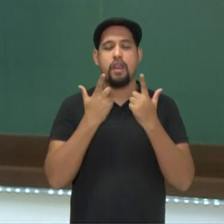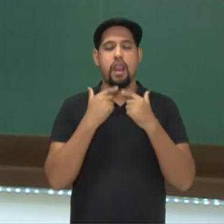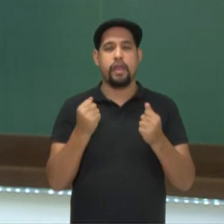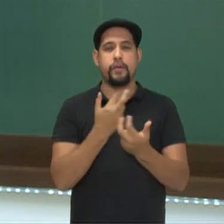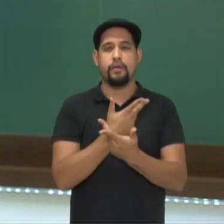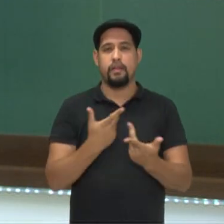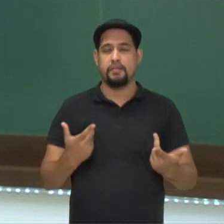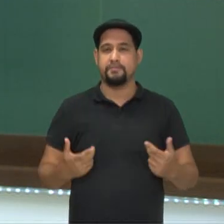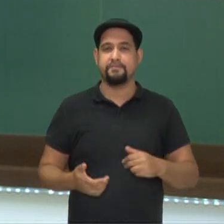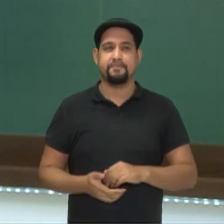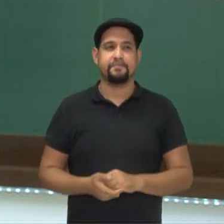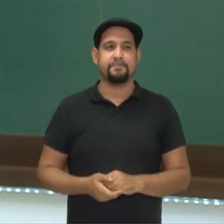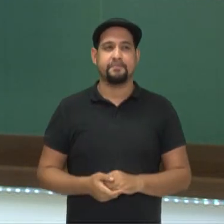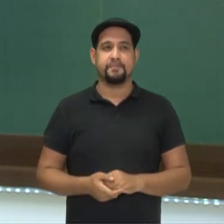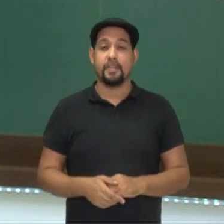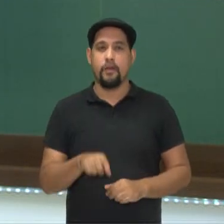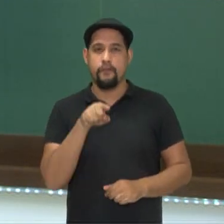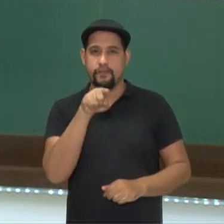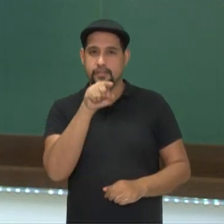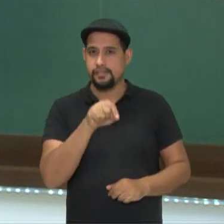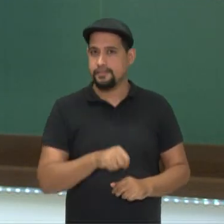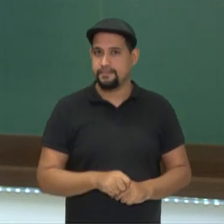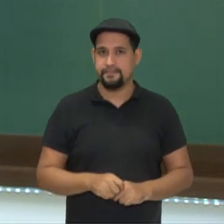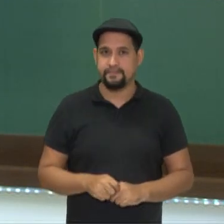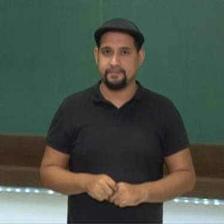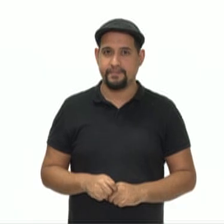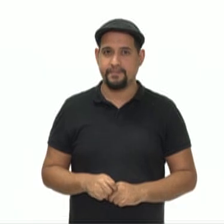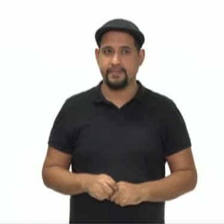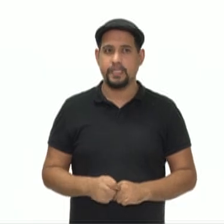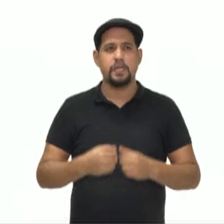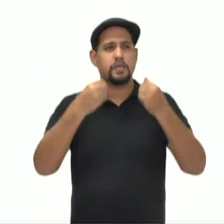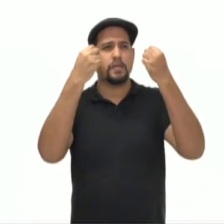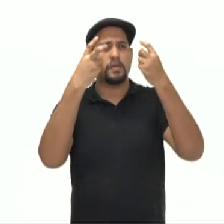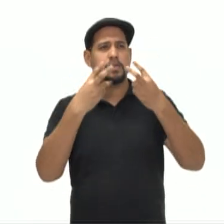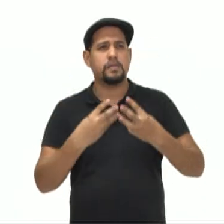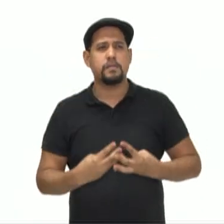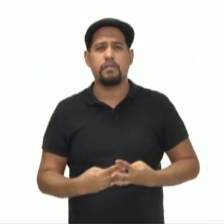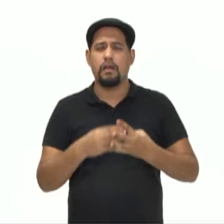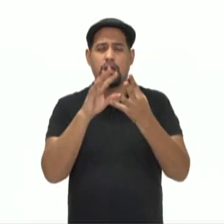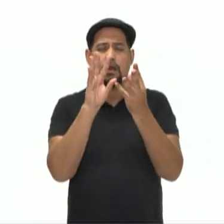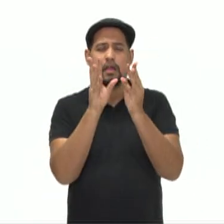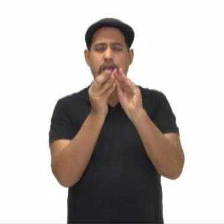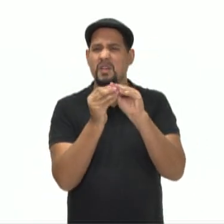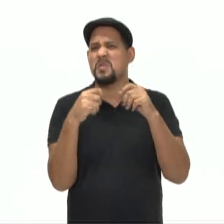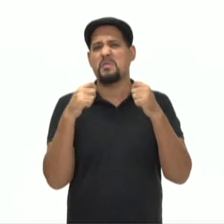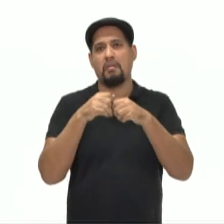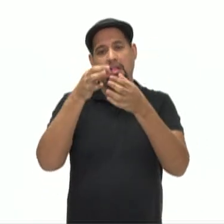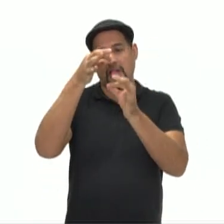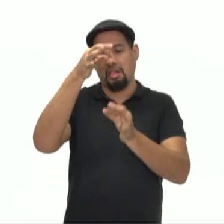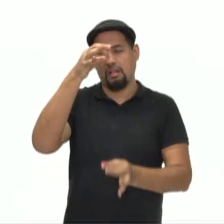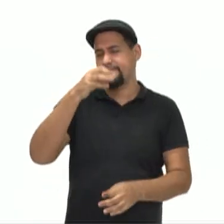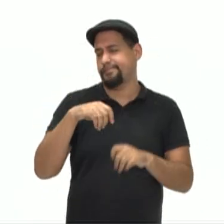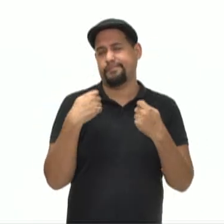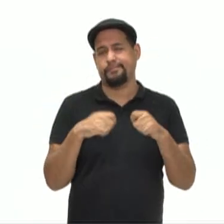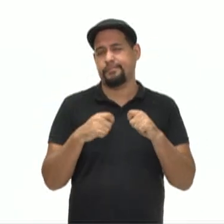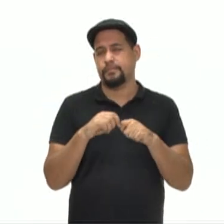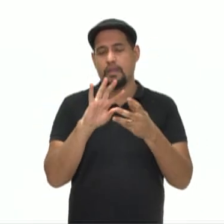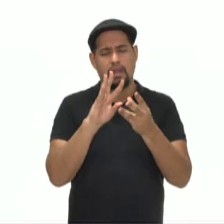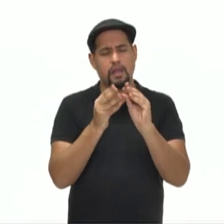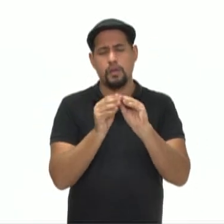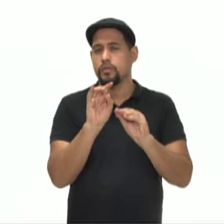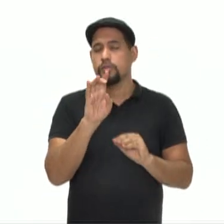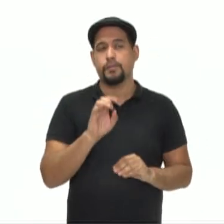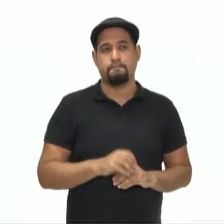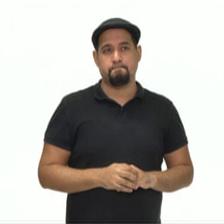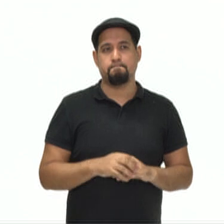idiomas. Agora é sua vez, vamos lá? Explique em poucas palavras, não precisa fazer uma redação.